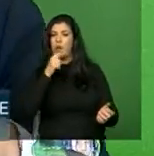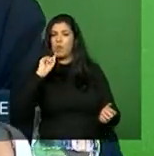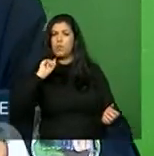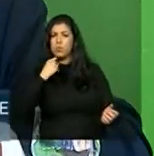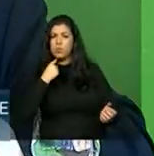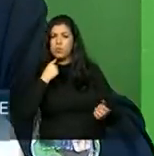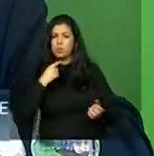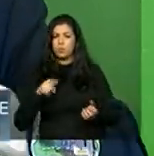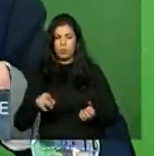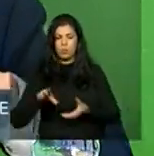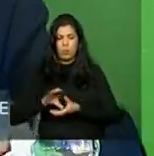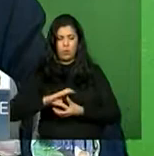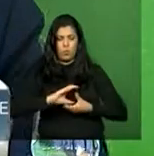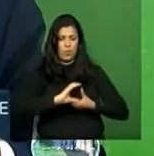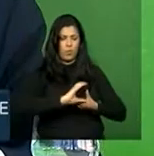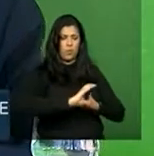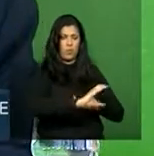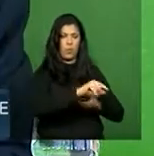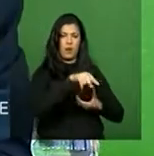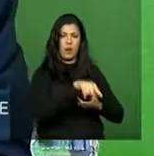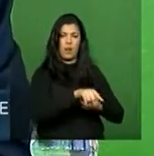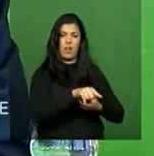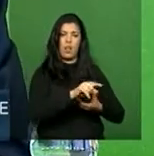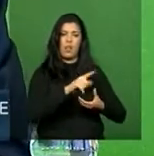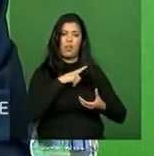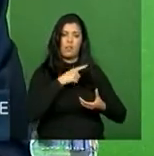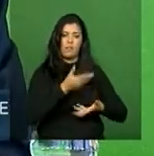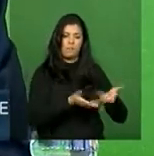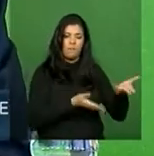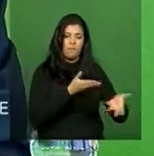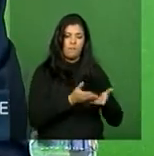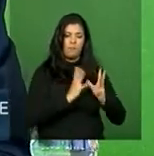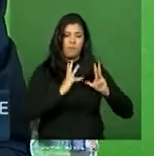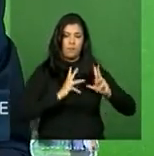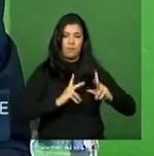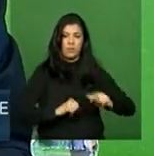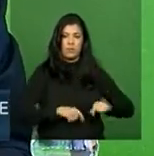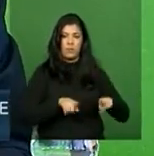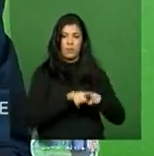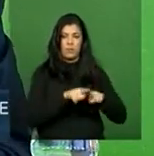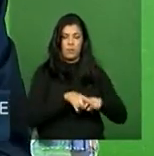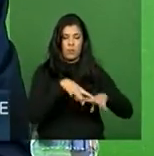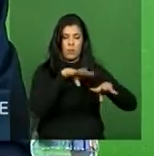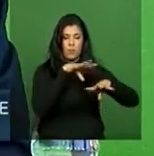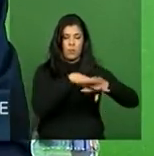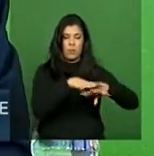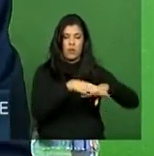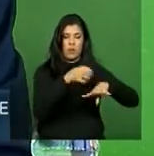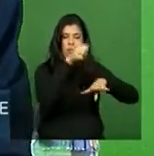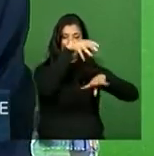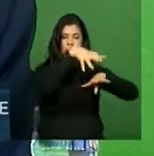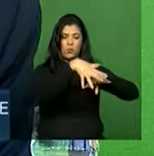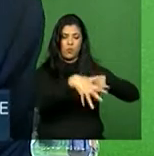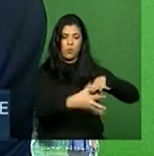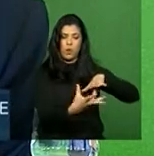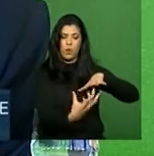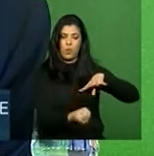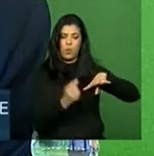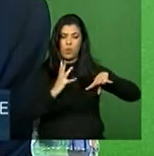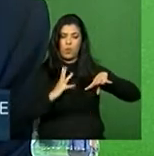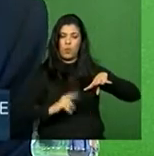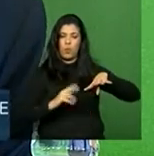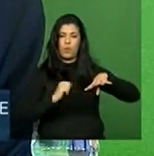tratado ele é retratado por membranas filtrantes e você devolve para as